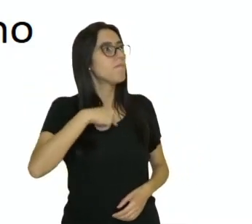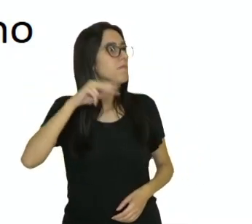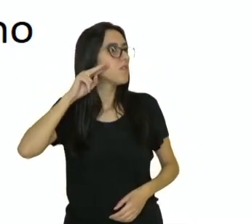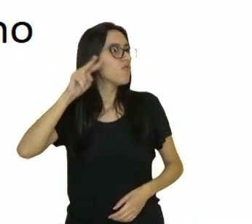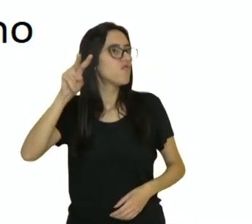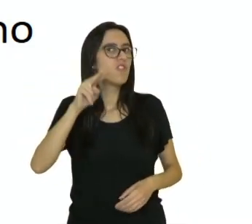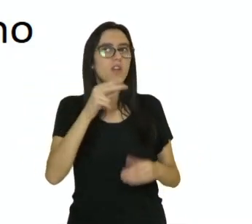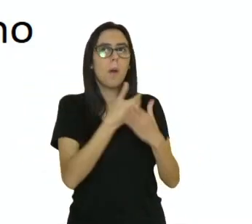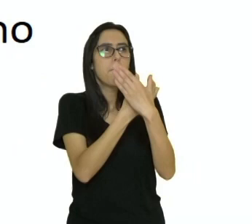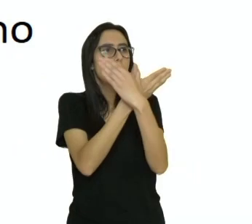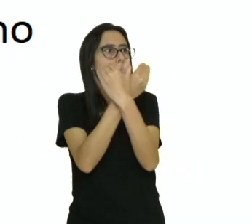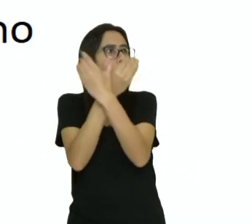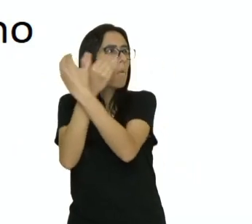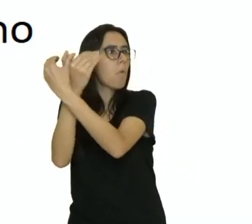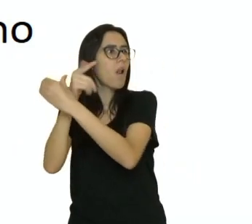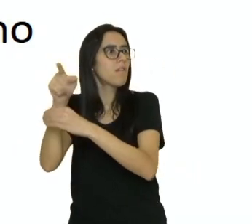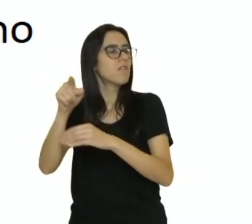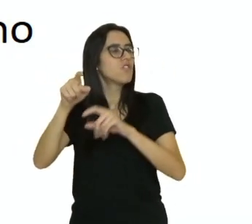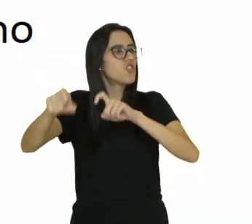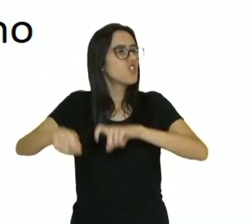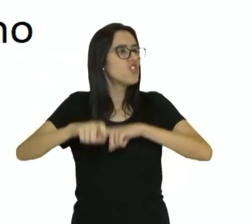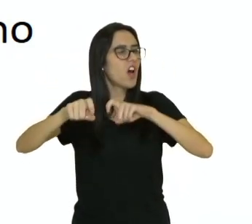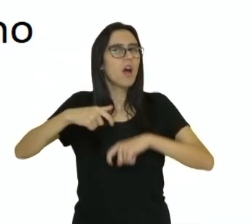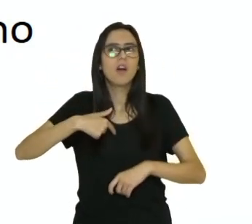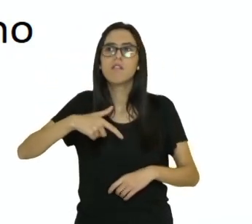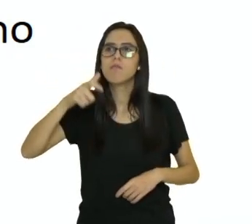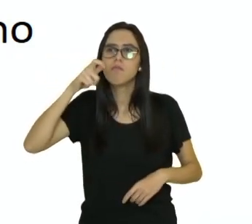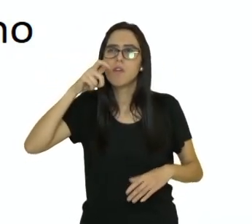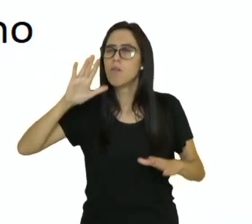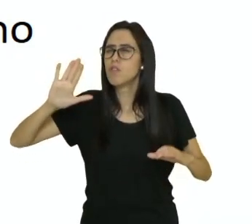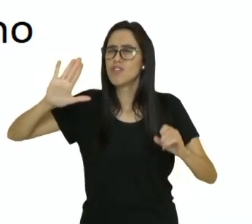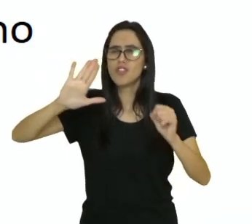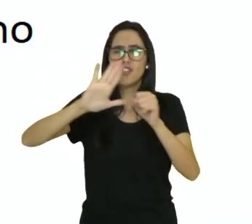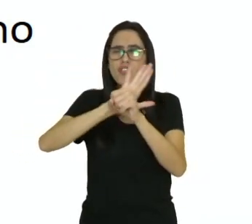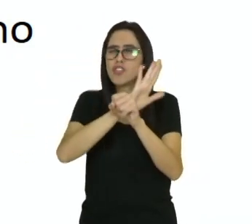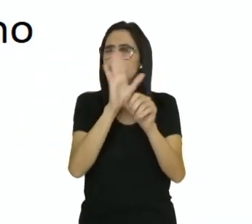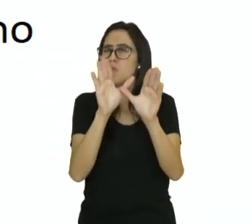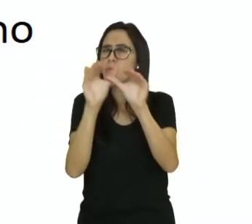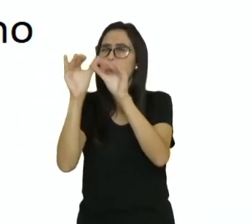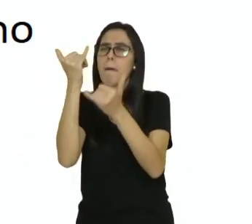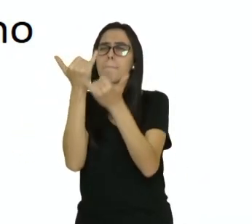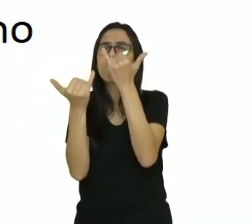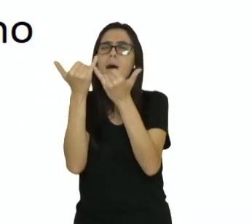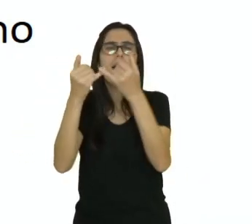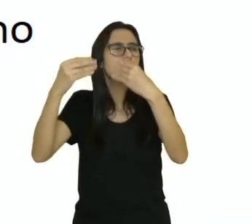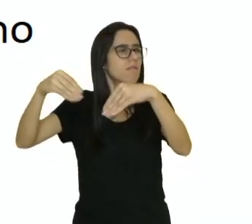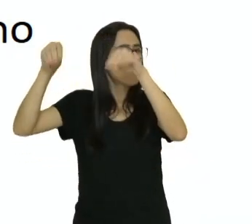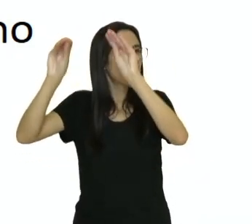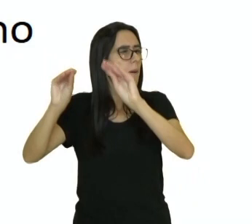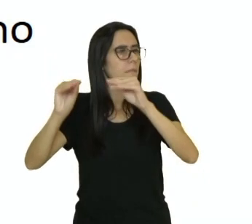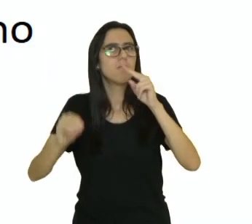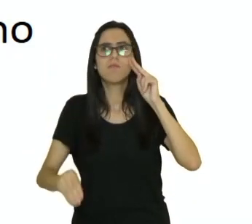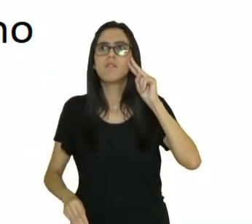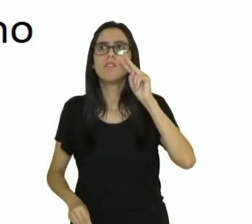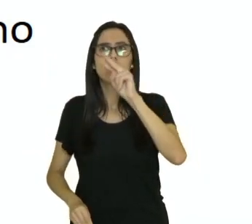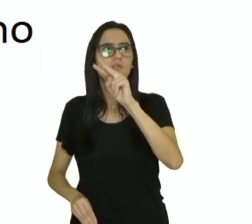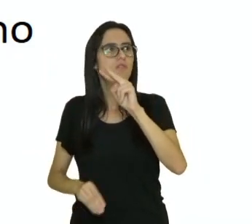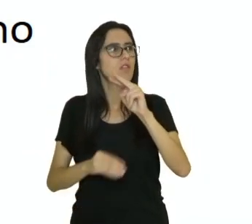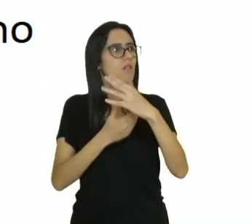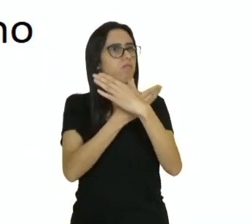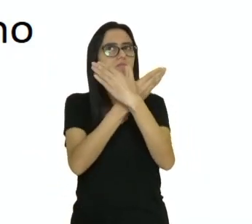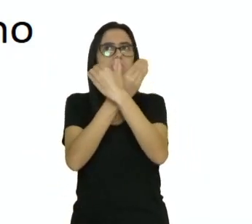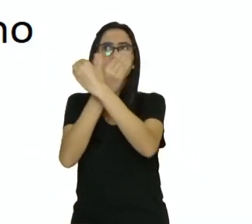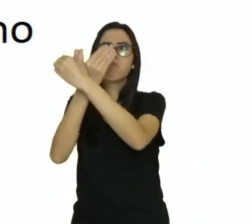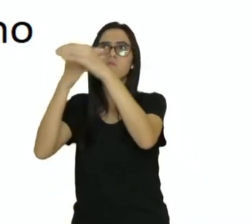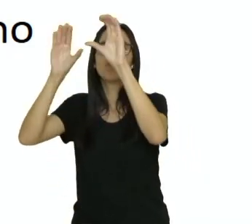de Ciaelpídia e queriam formar um tapete voador para transportá-lo ao 7º céu, a